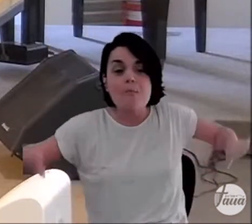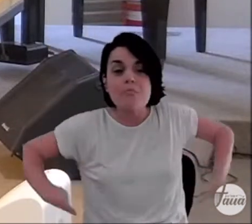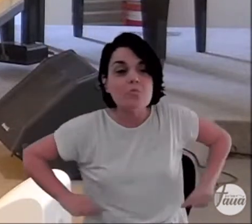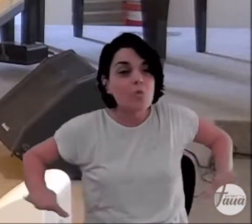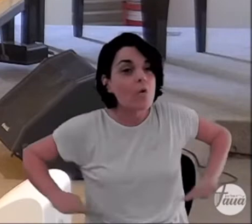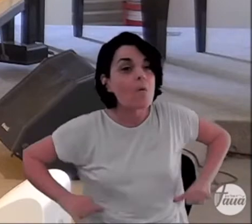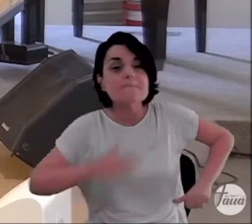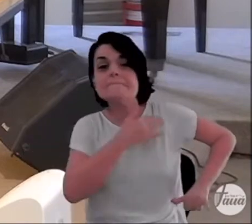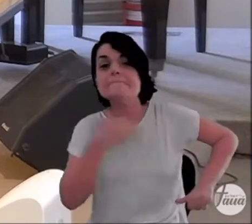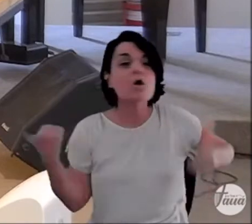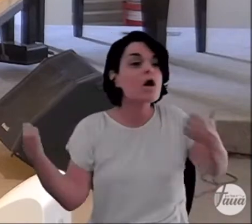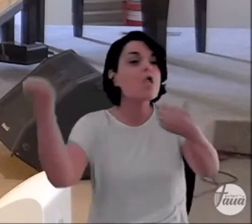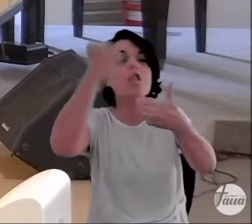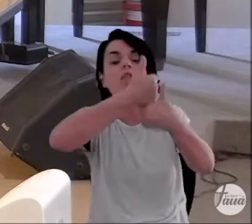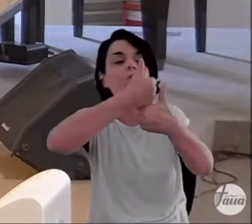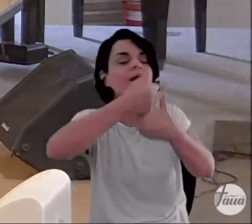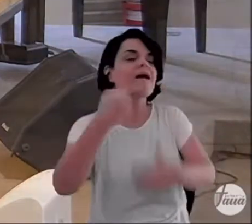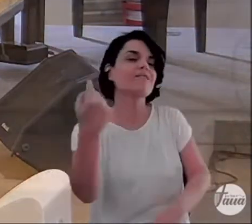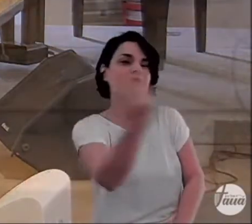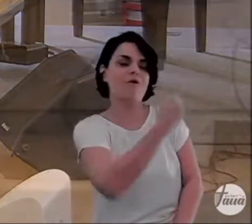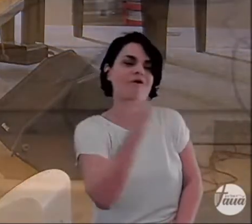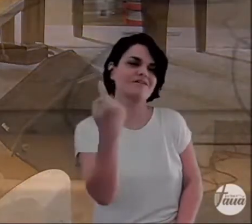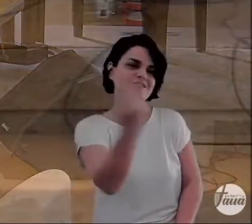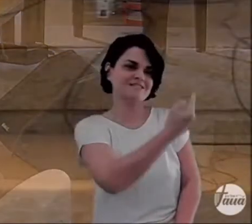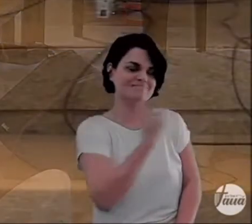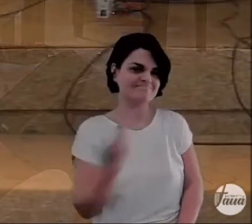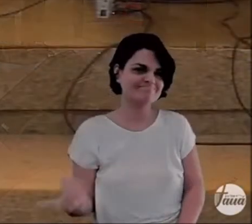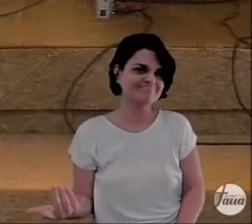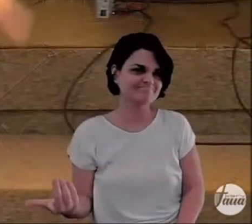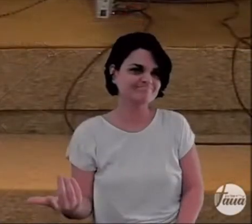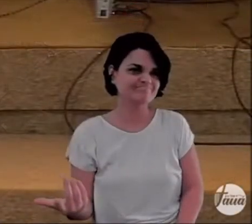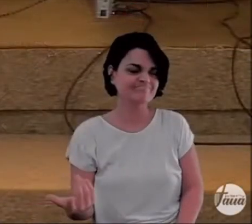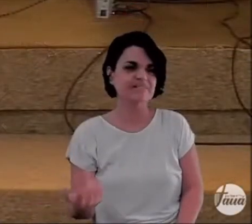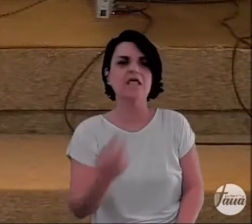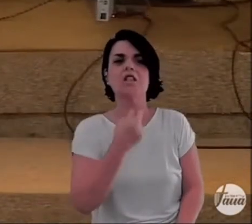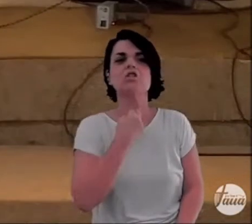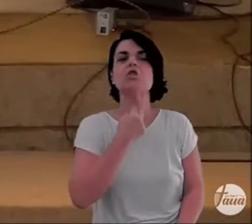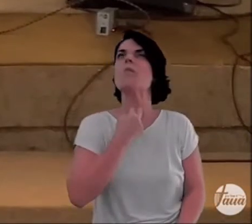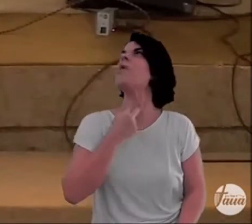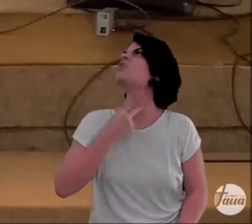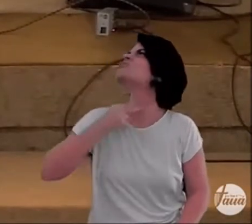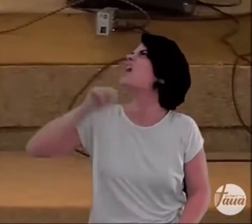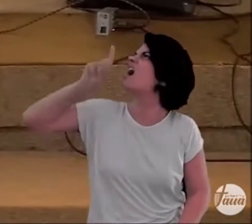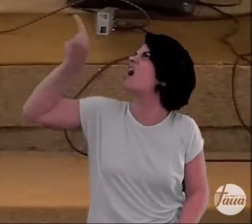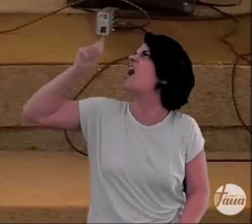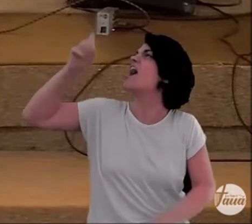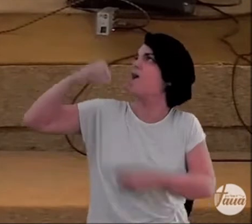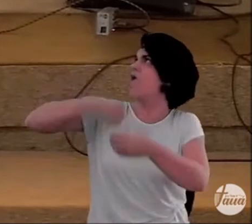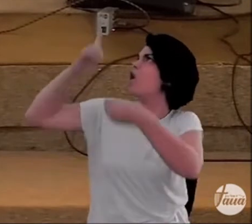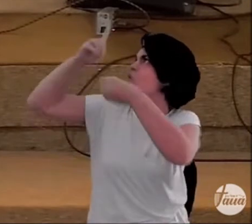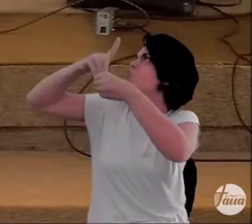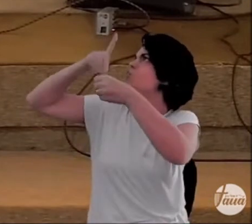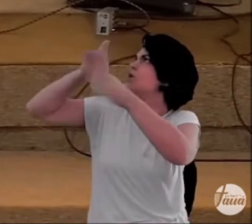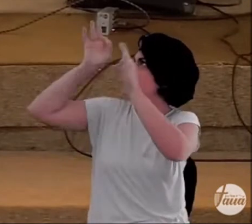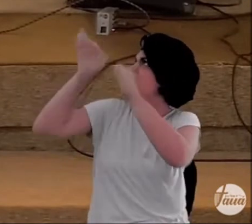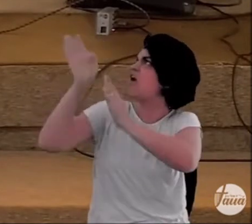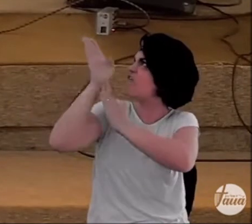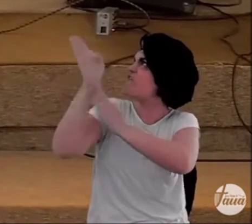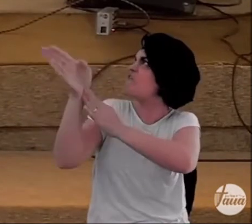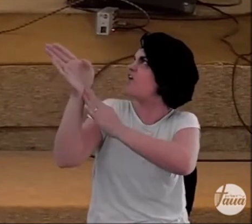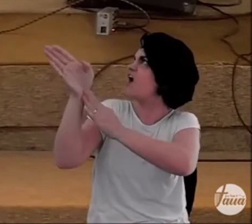A gente não pode, porque se é dizimista e ofertante, botar o dedo na cara de Deus Esse povo, como dizia o pastor Eromi ontem